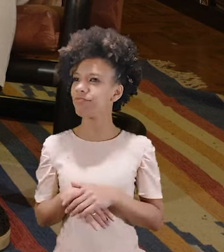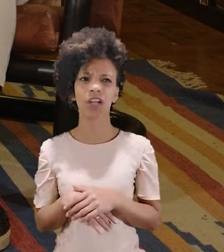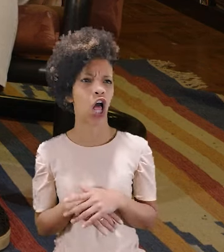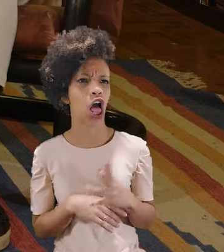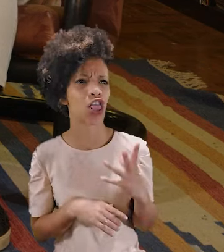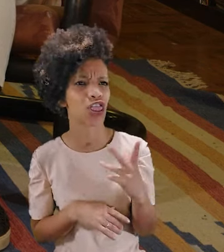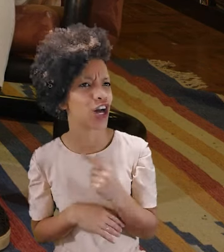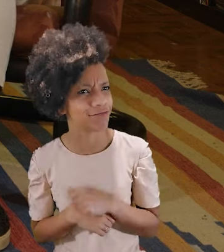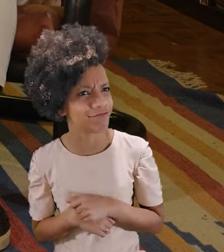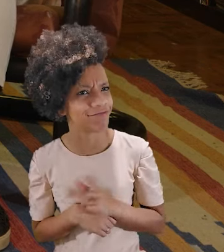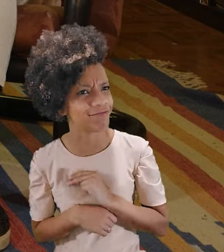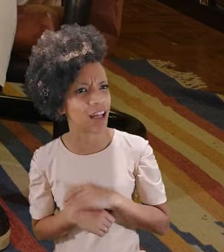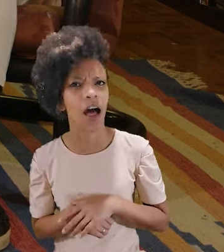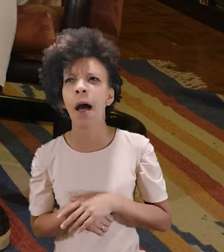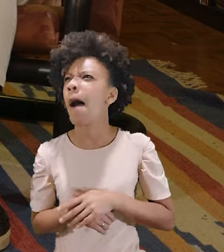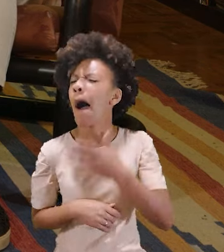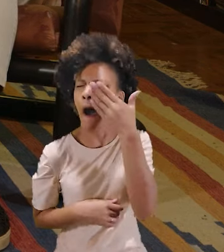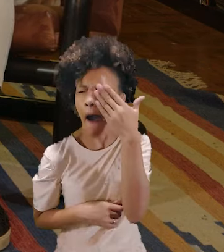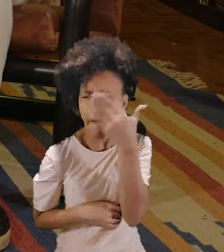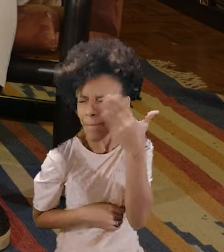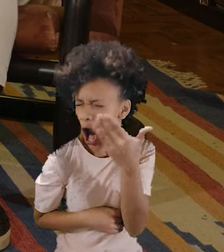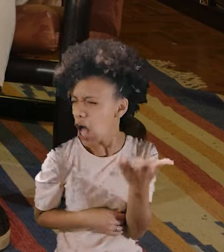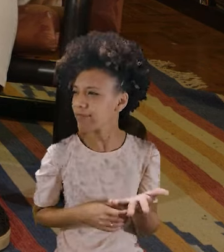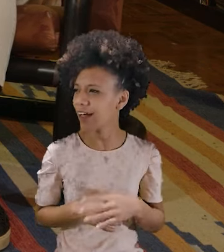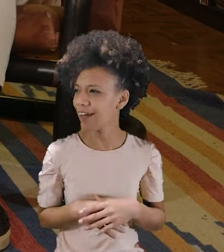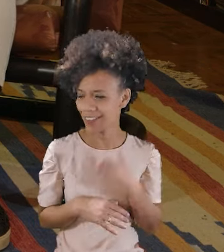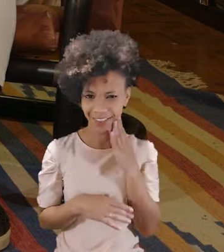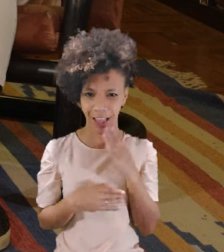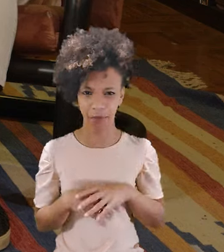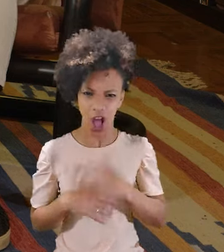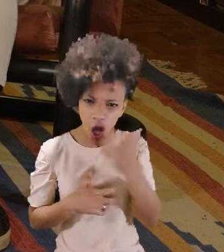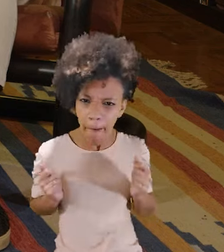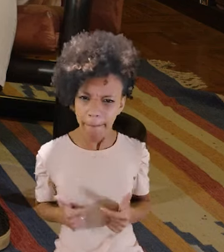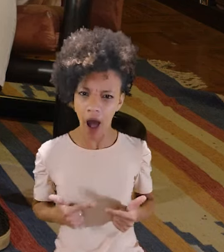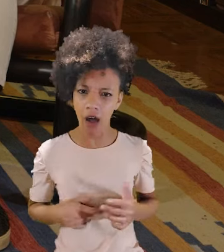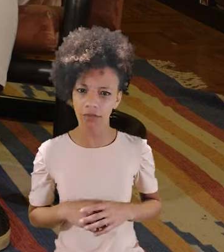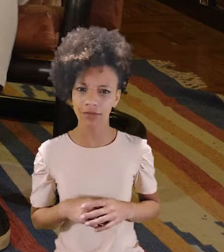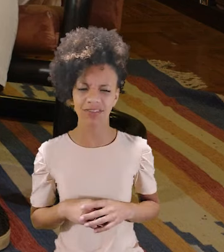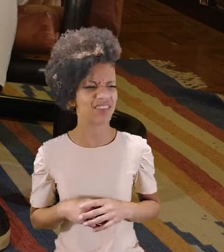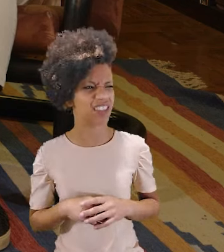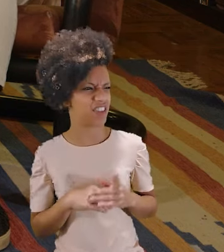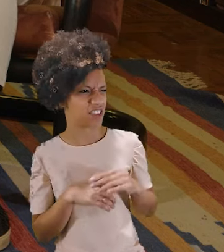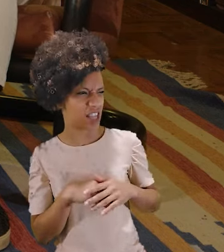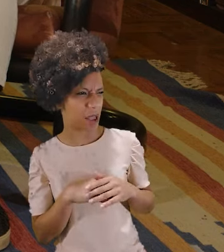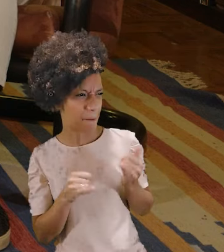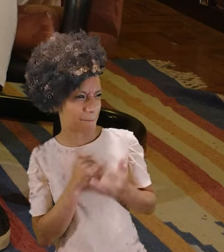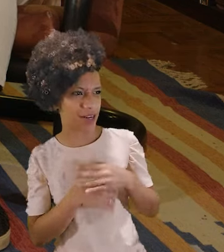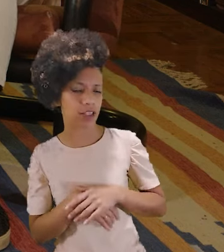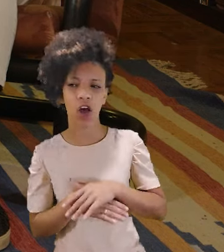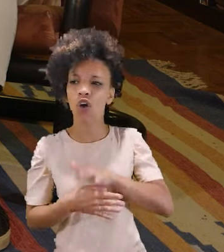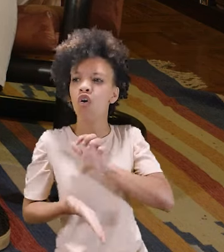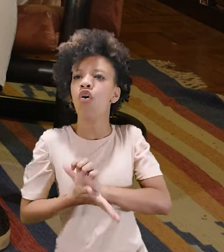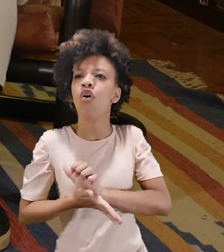Ai Que bonito né Toda sabe assim o produto você foi meio Cláudia filha